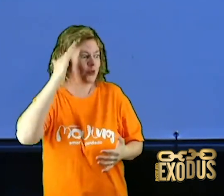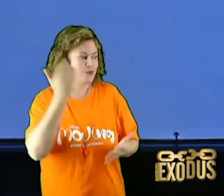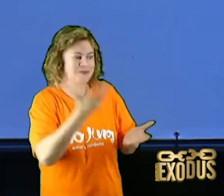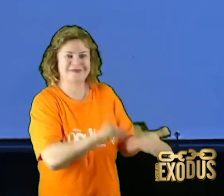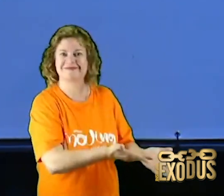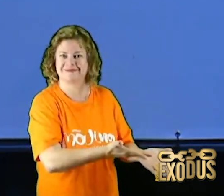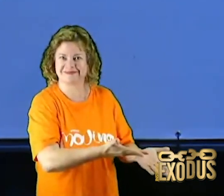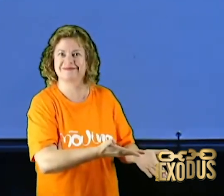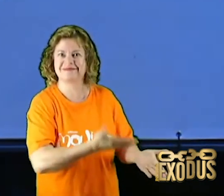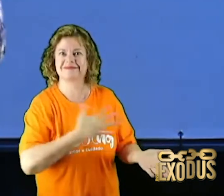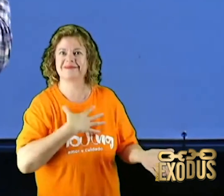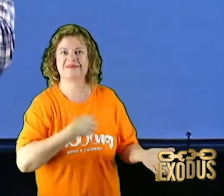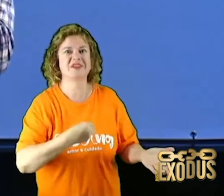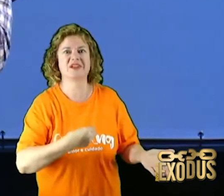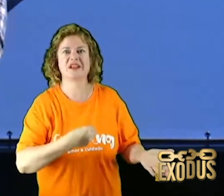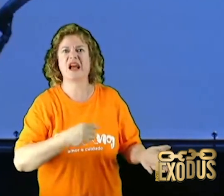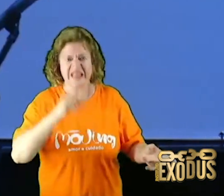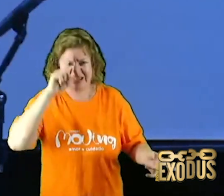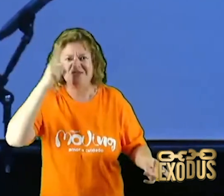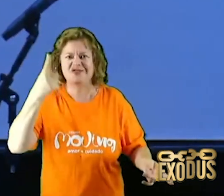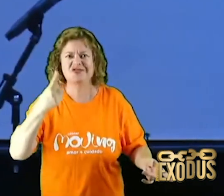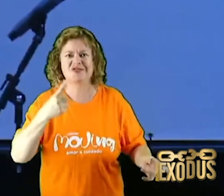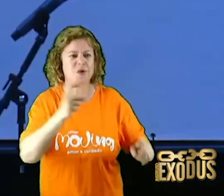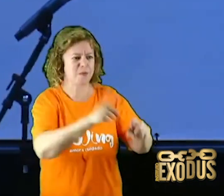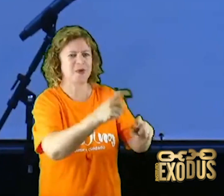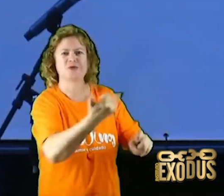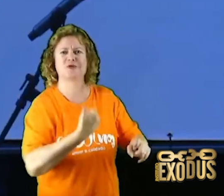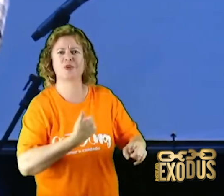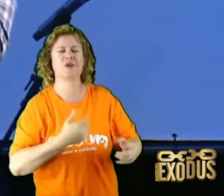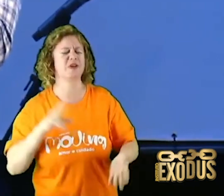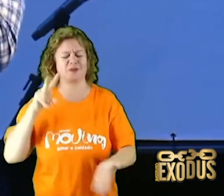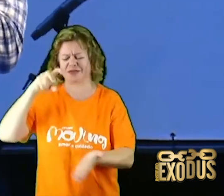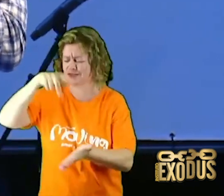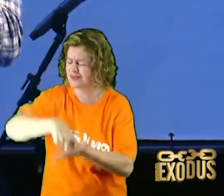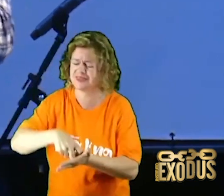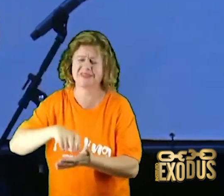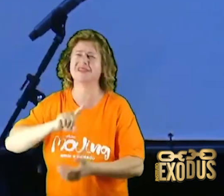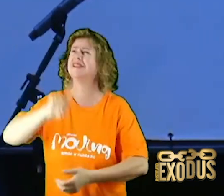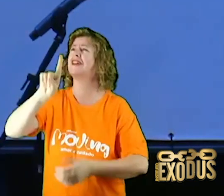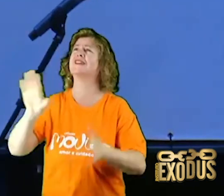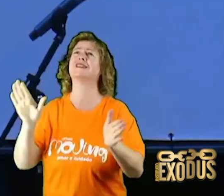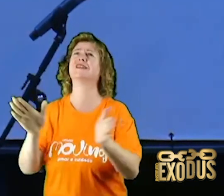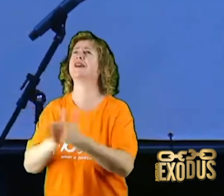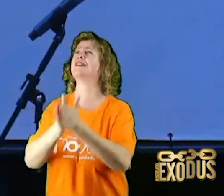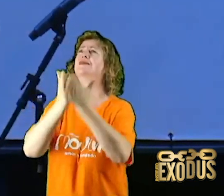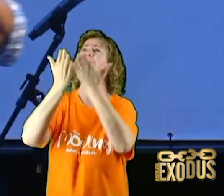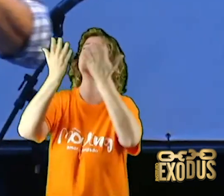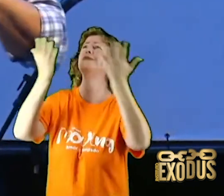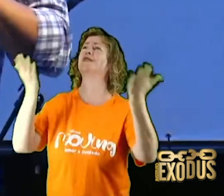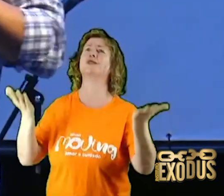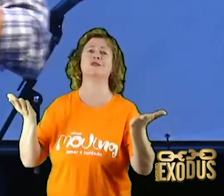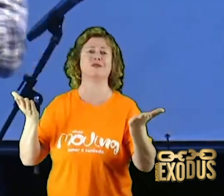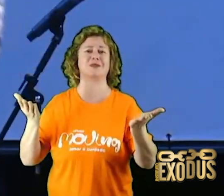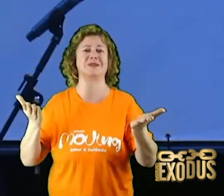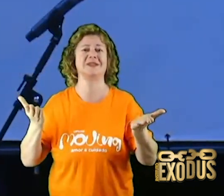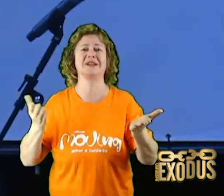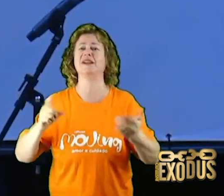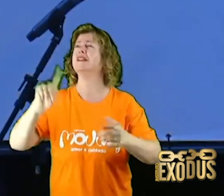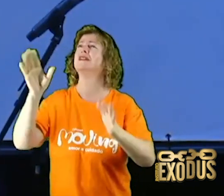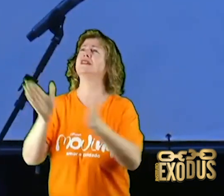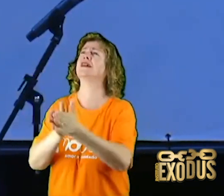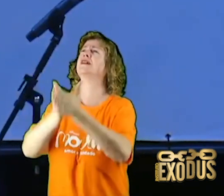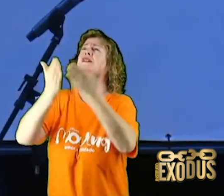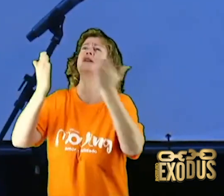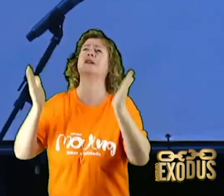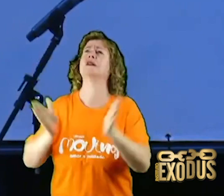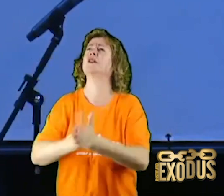Gente, eu, naquele dia eu ajoelhei e falei: Deus, tu és maravilhoso. Isso saiu da minha boca assim: tu és maravilhoso, tu és